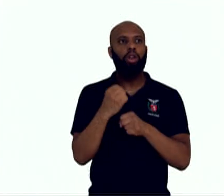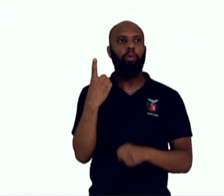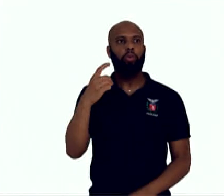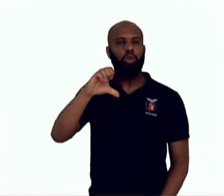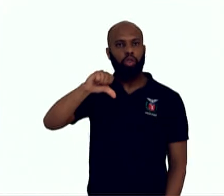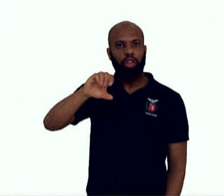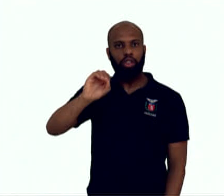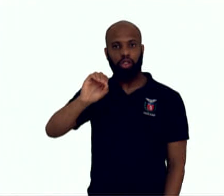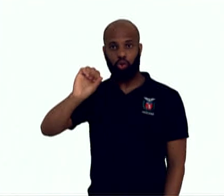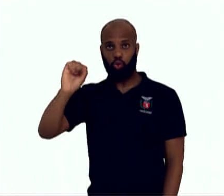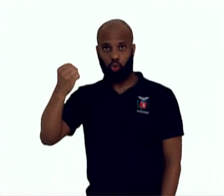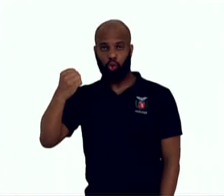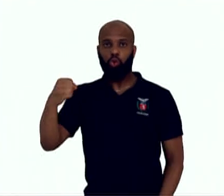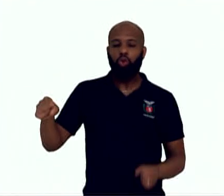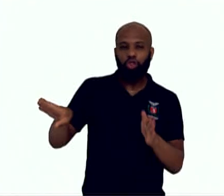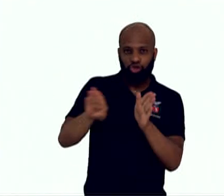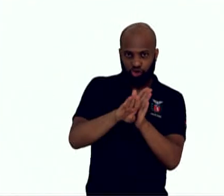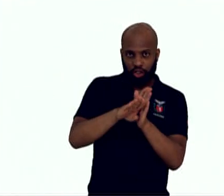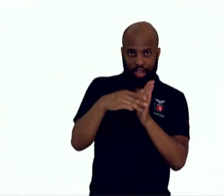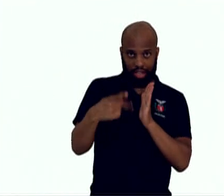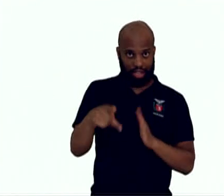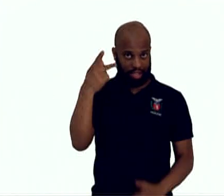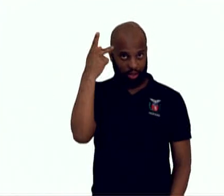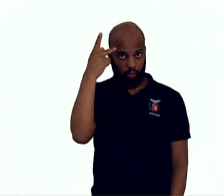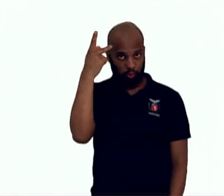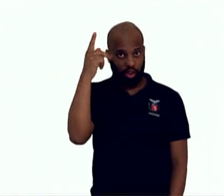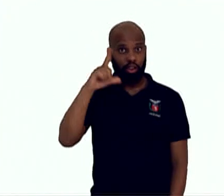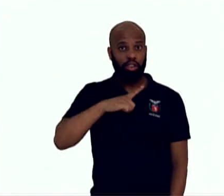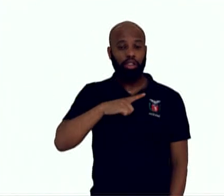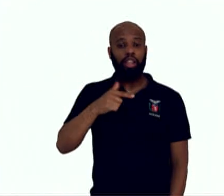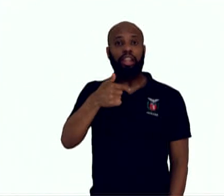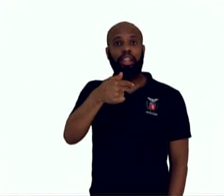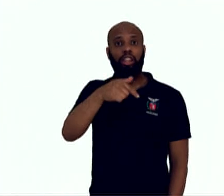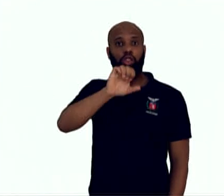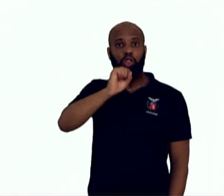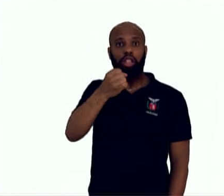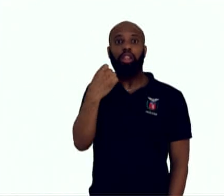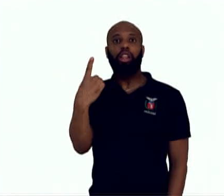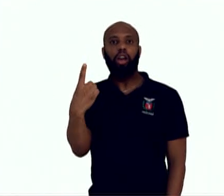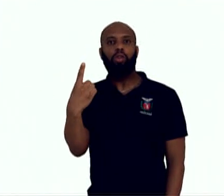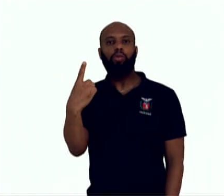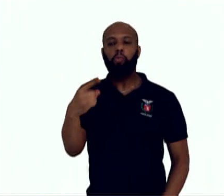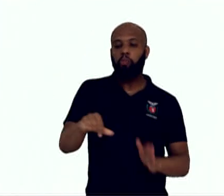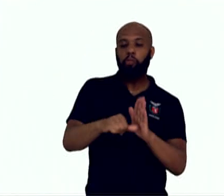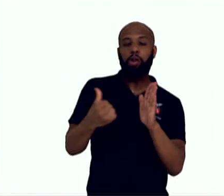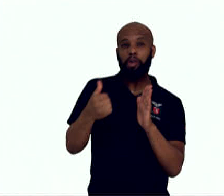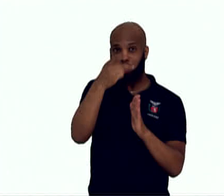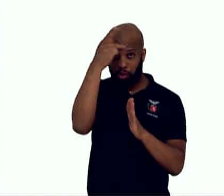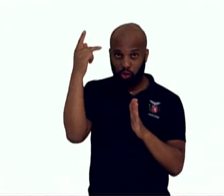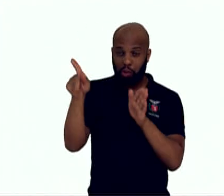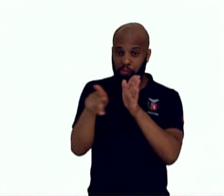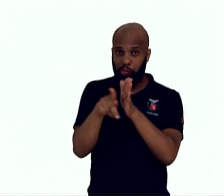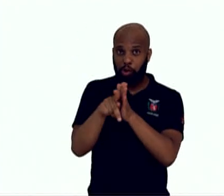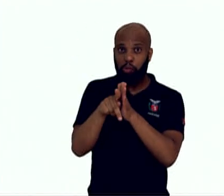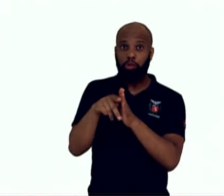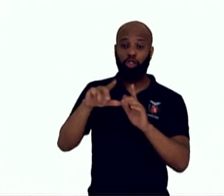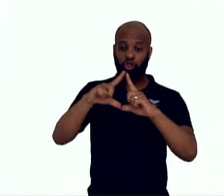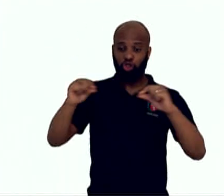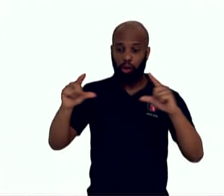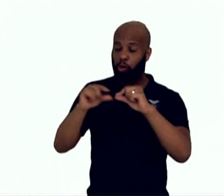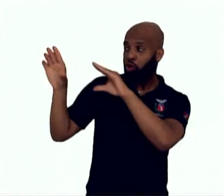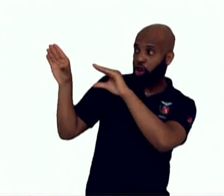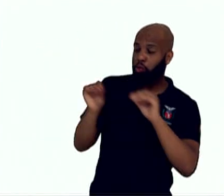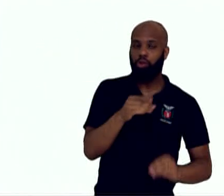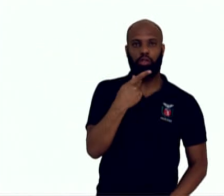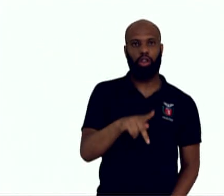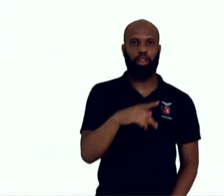Santos, em São Paulo, trazendo 781 primeiros japoneses imigrantes ao Brasil. Era